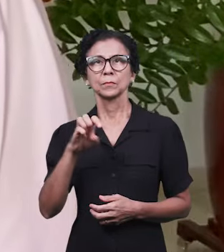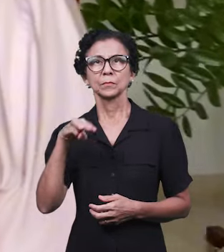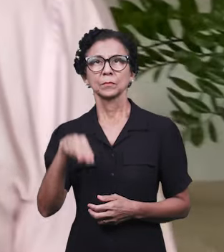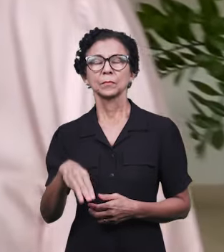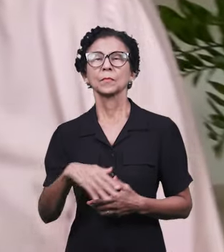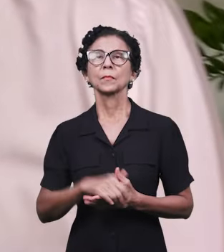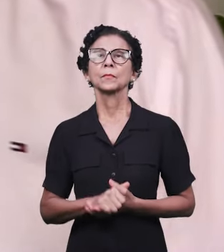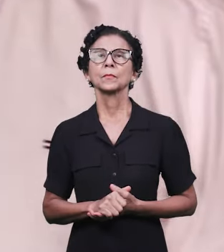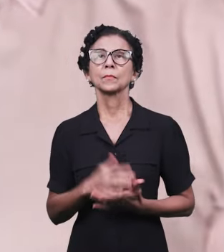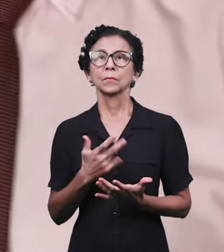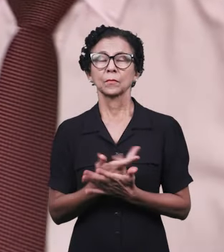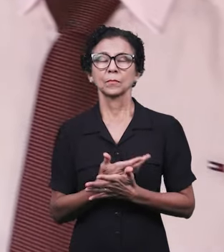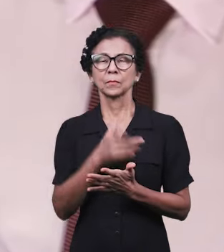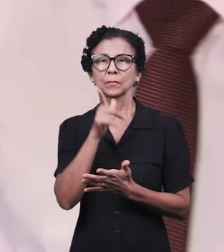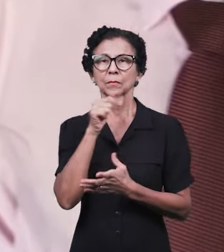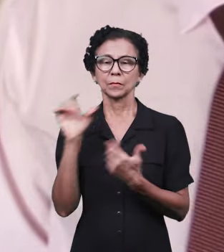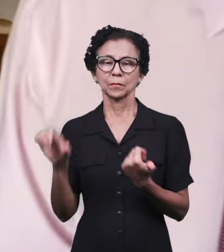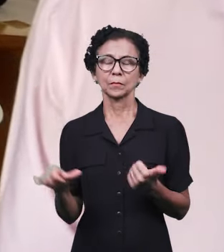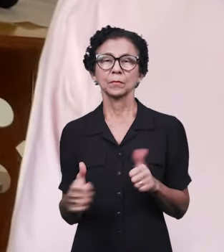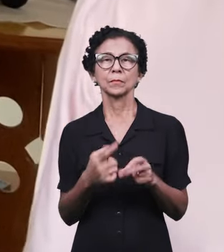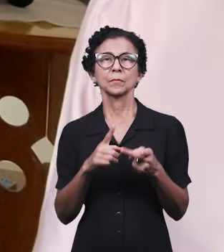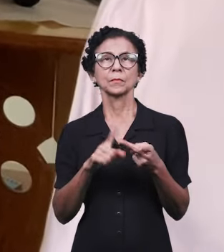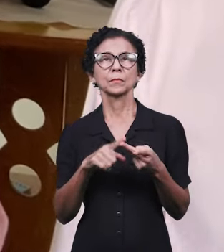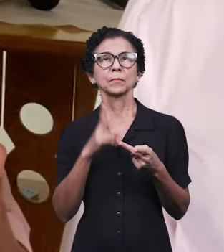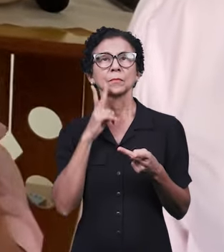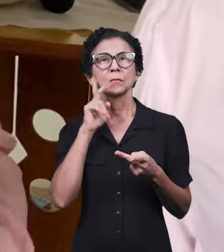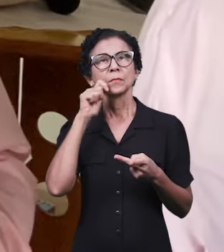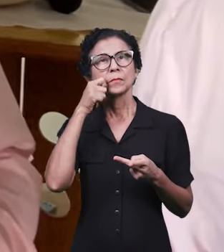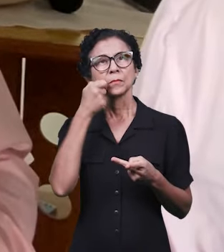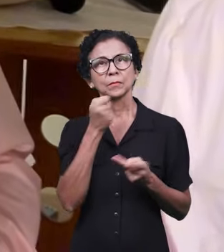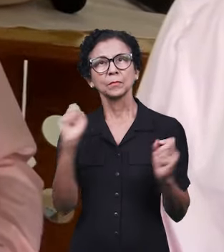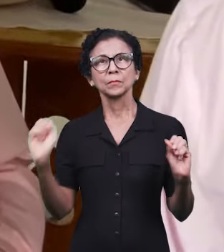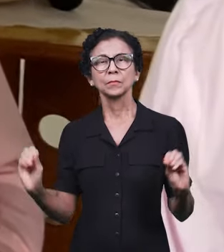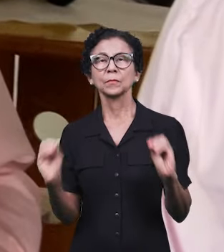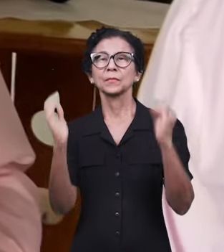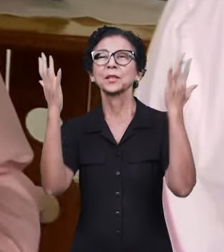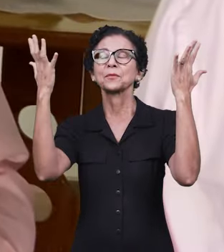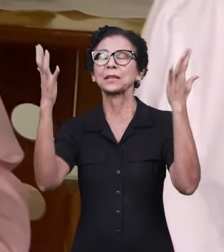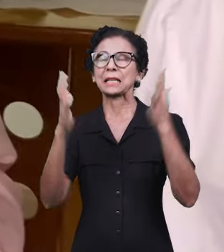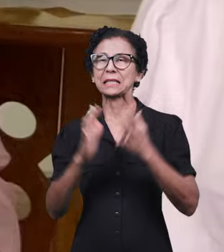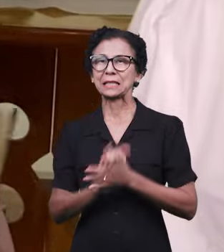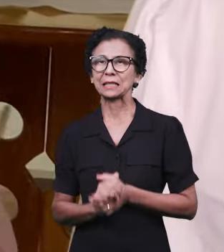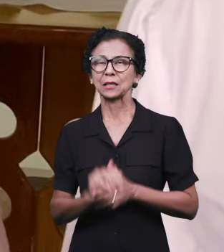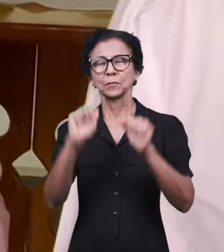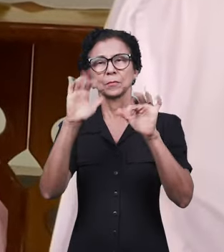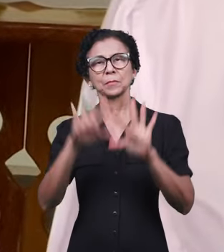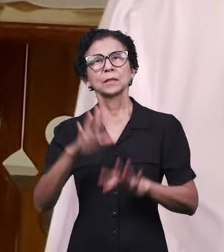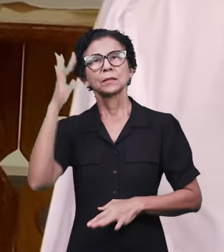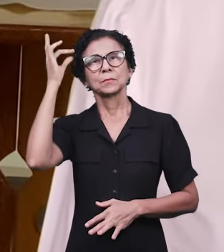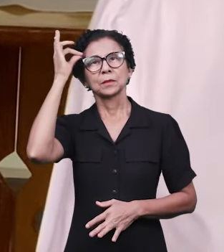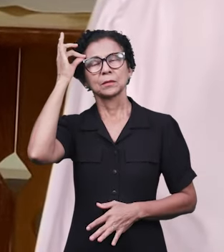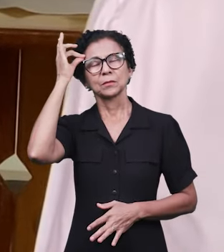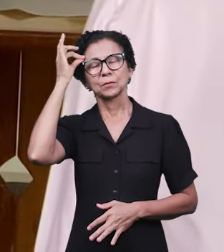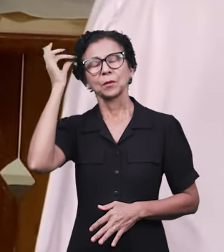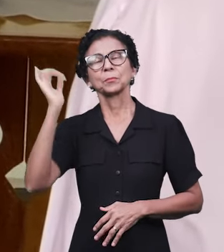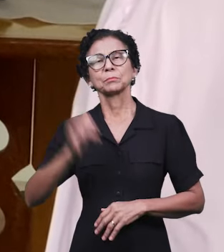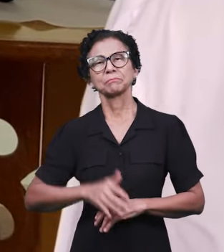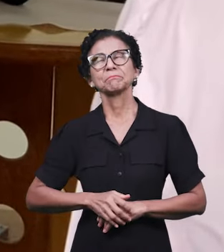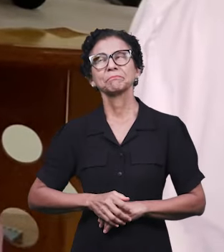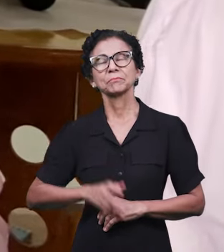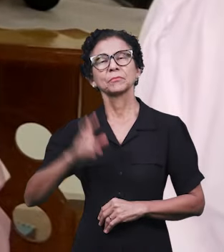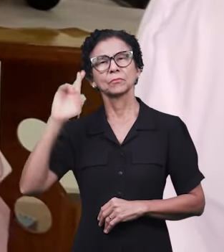diferenciada. E participando desta bênção, né, que é estar junto com os irmãos em comunhão, é isso aí. E o Senhor